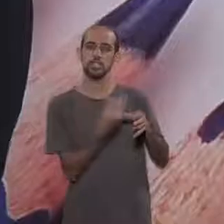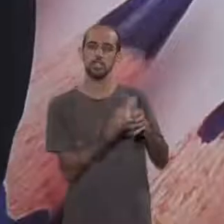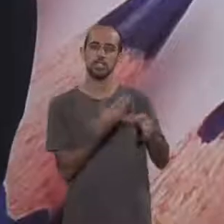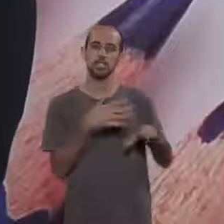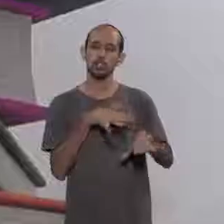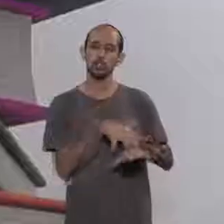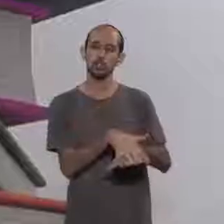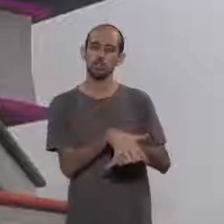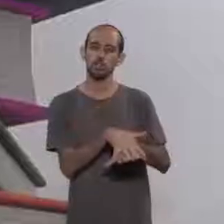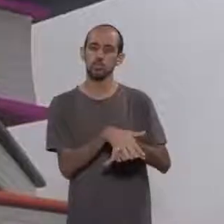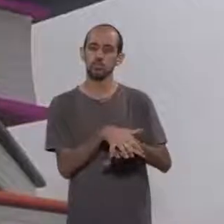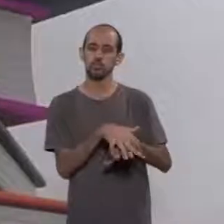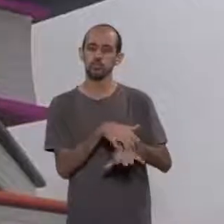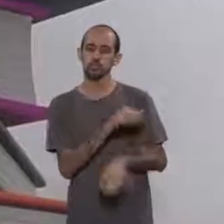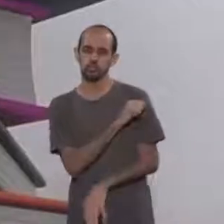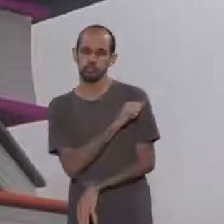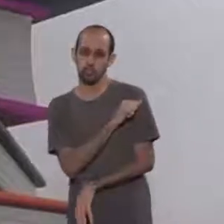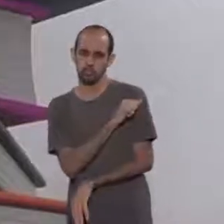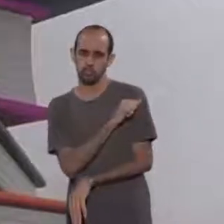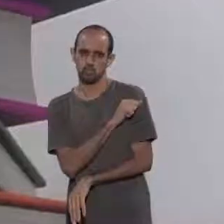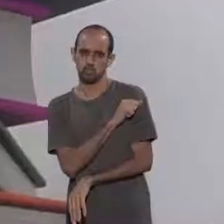aluno? Nós percebemos que